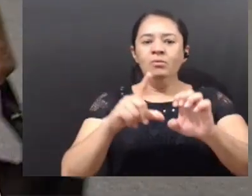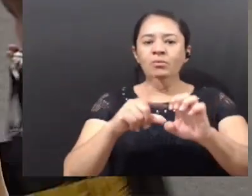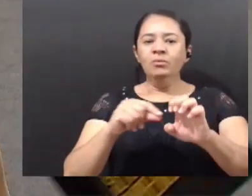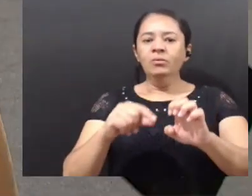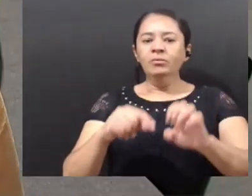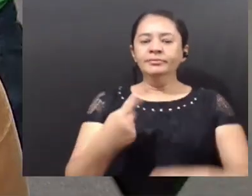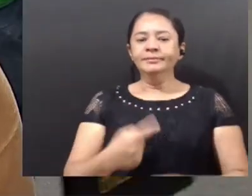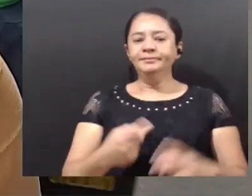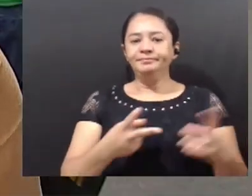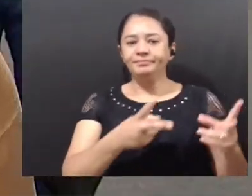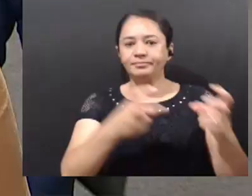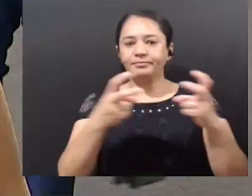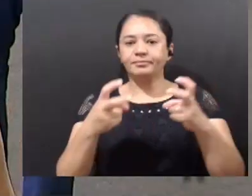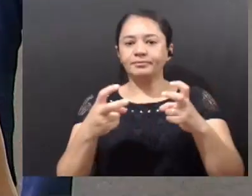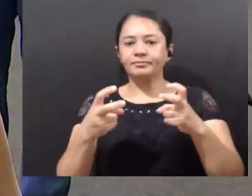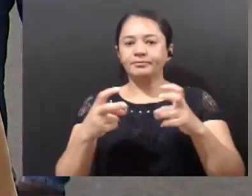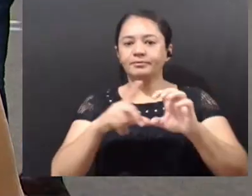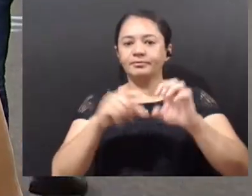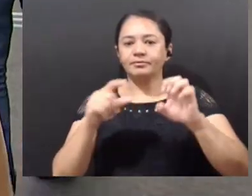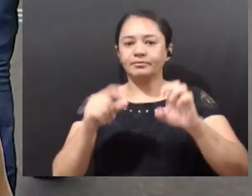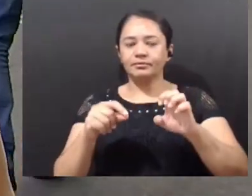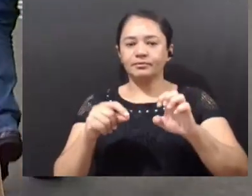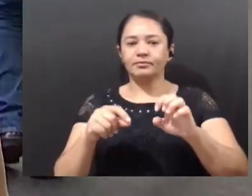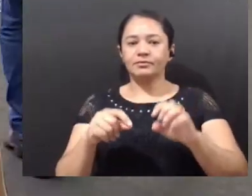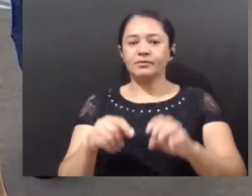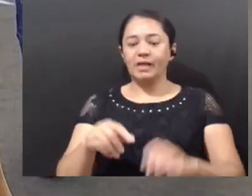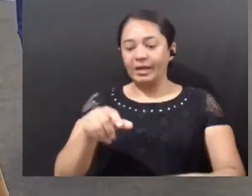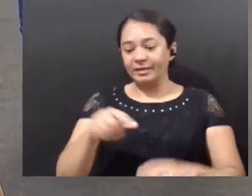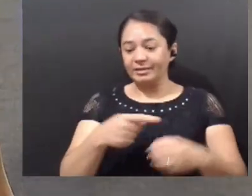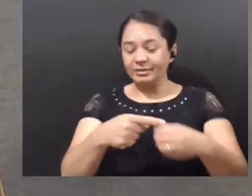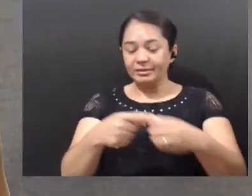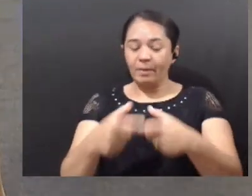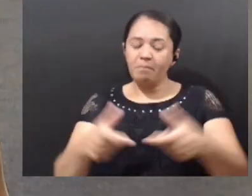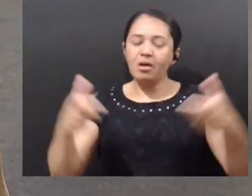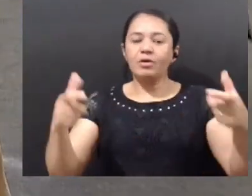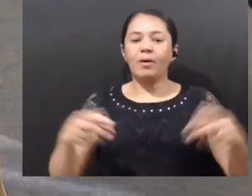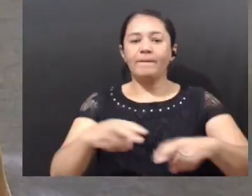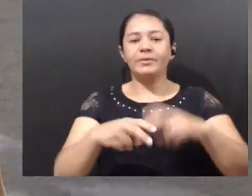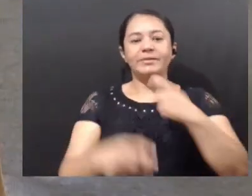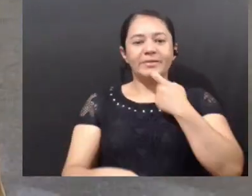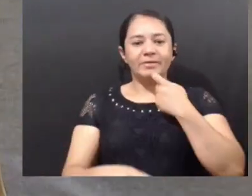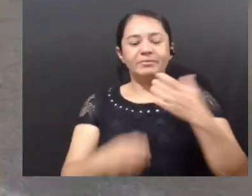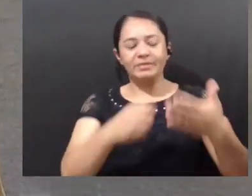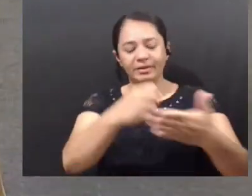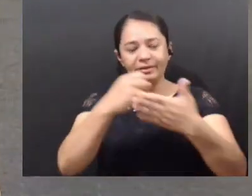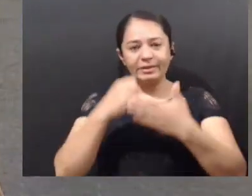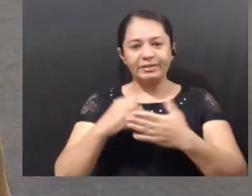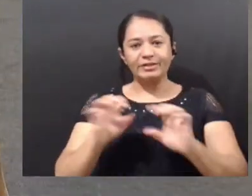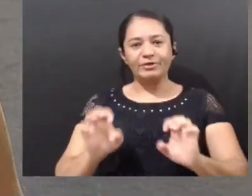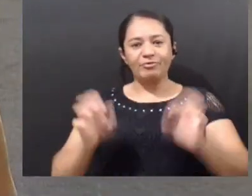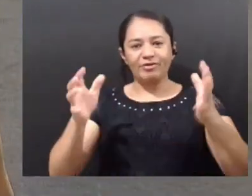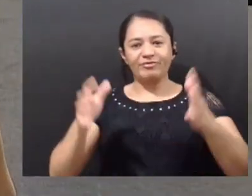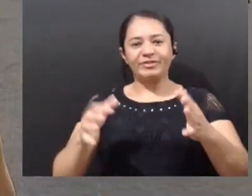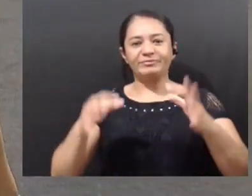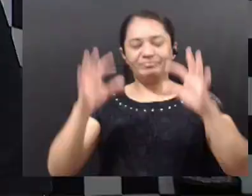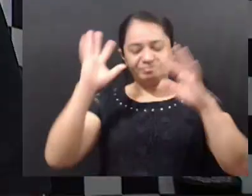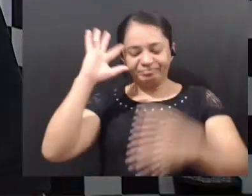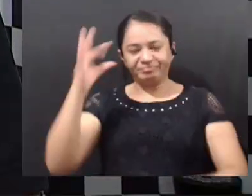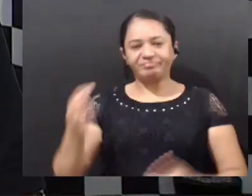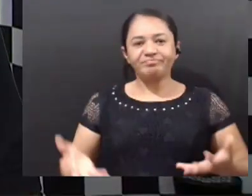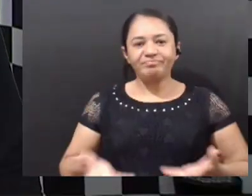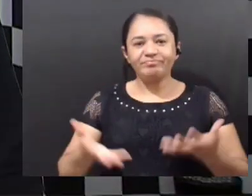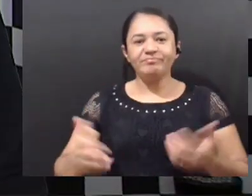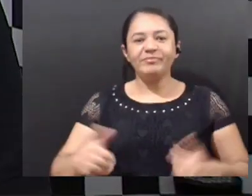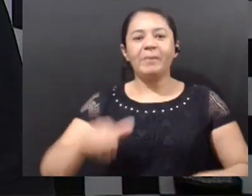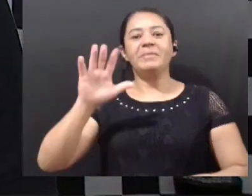grandes eventos geralmente estão nas cidades maiores. Então acho que Campinas trazendo esse evento com certeza vai fomentar mais ainda o empreendedorismo. Eu